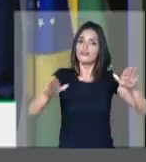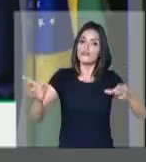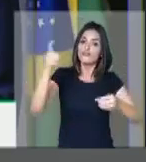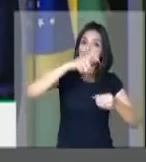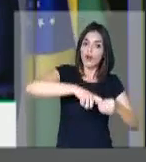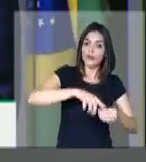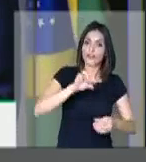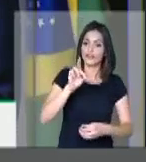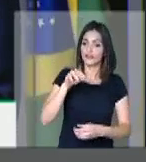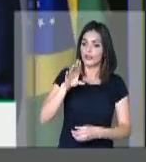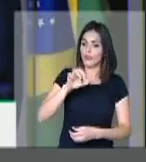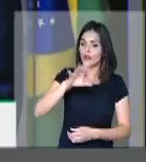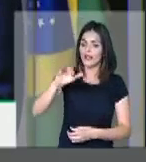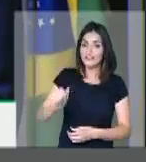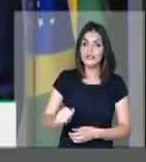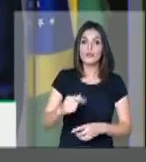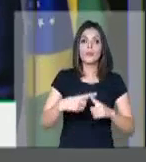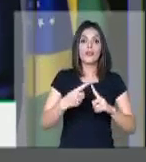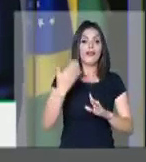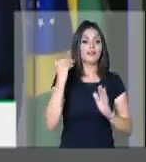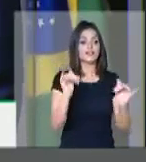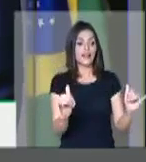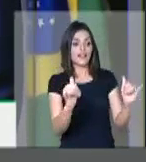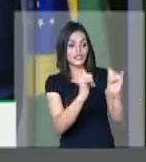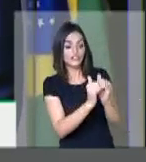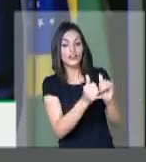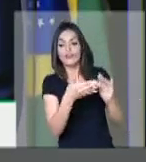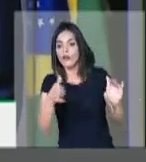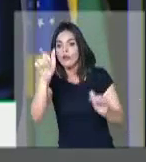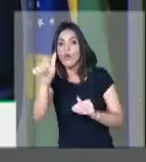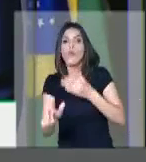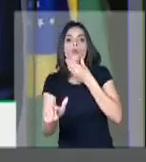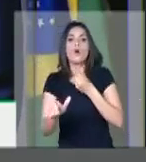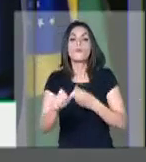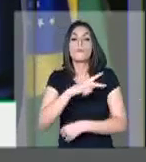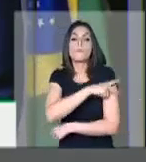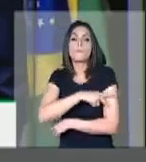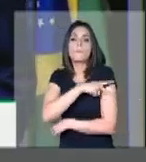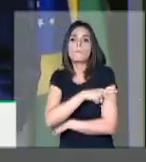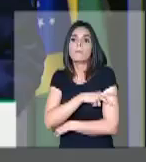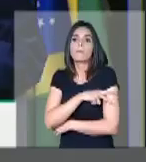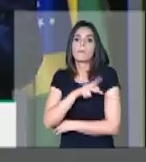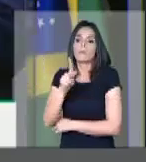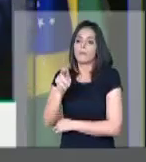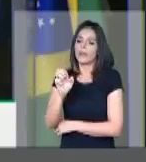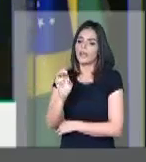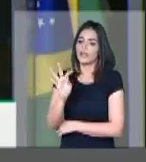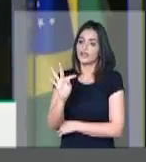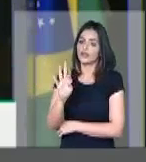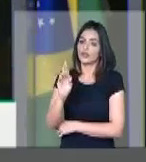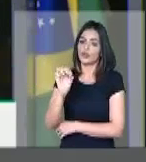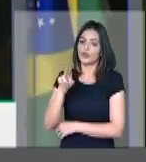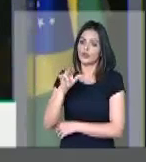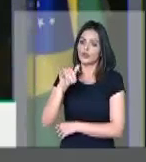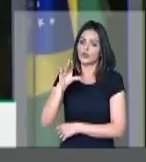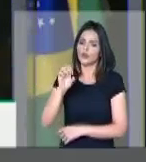democrática e da prova de anistia, que foi o grande piauense Petrônio Portela.